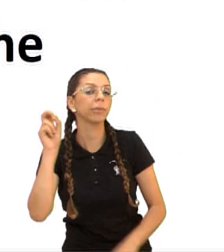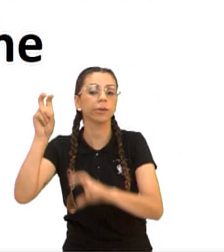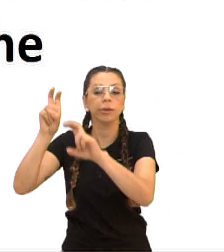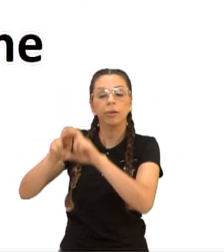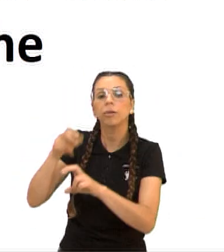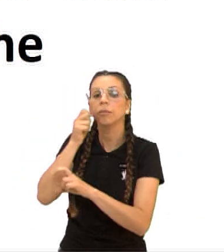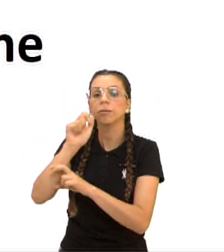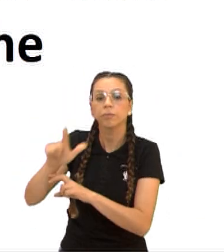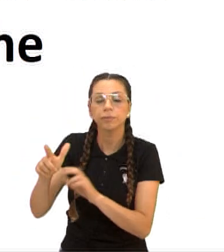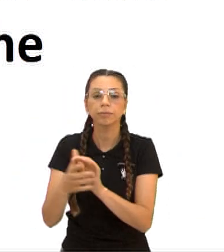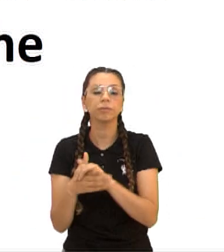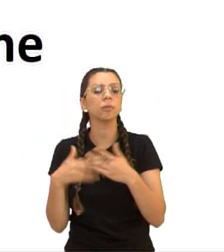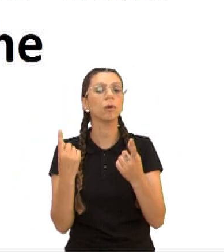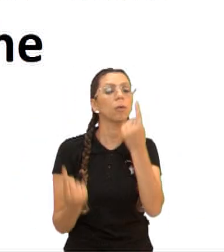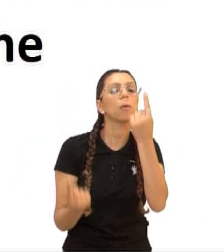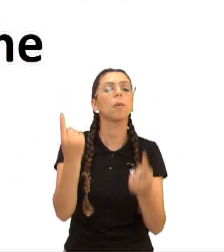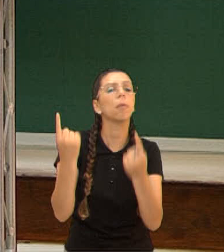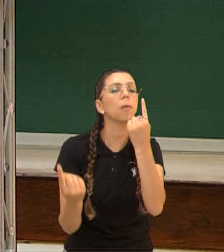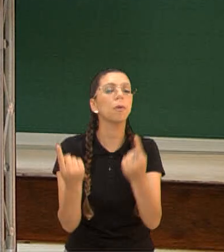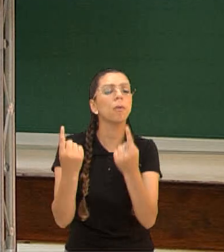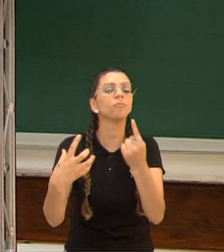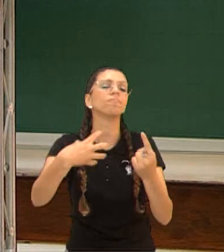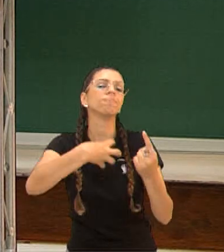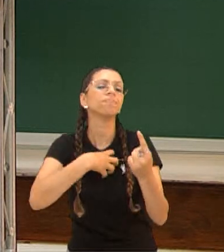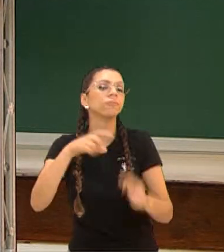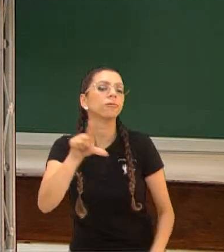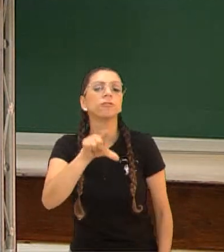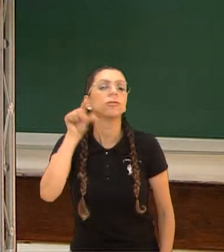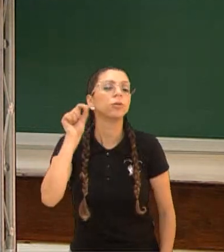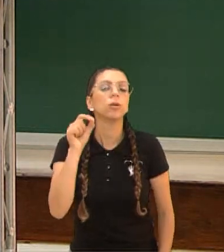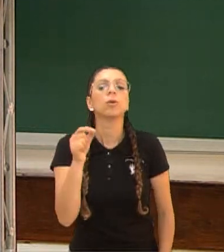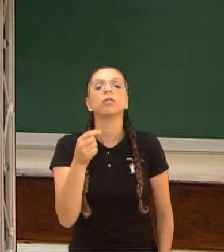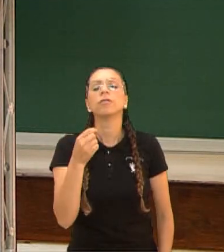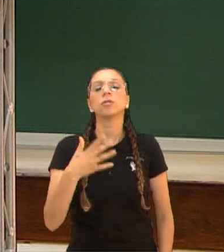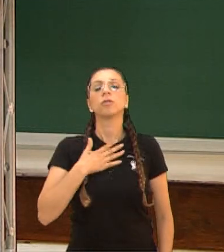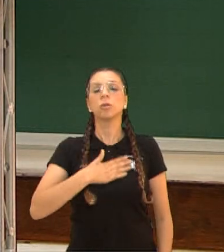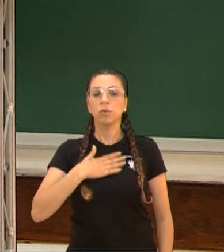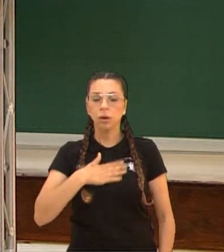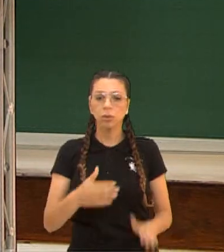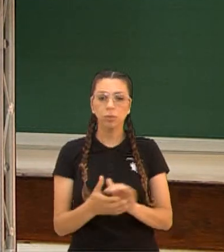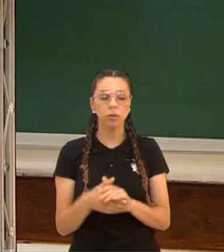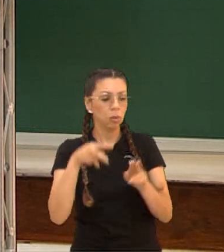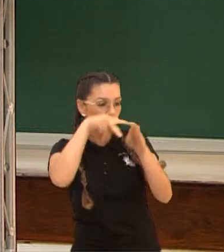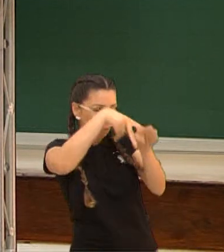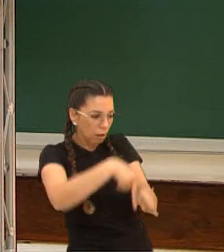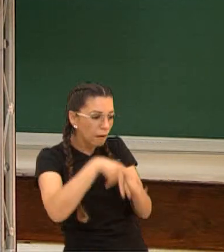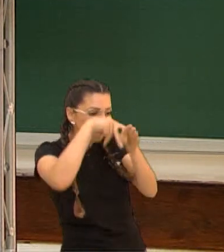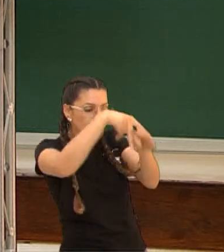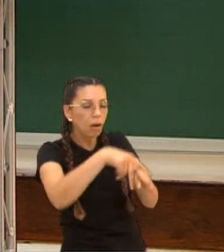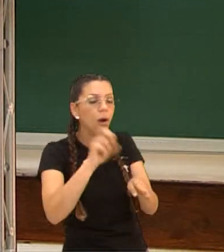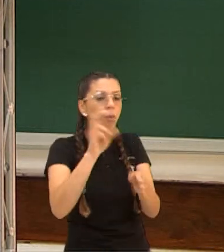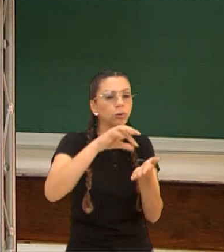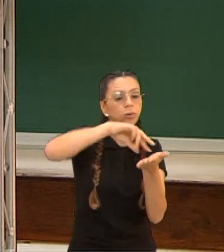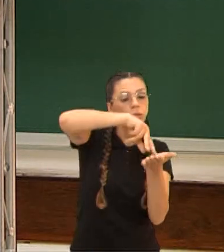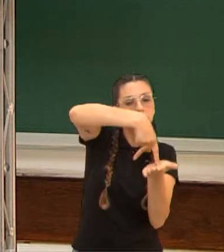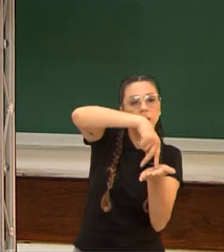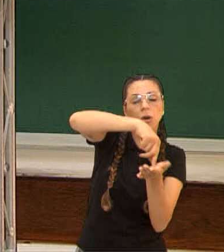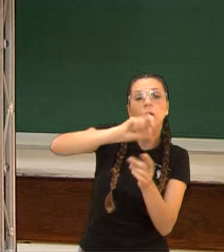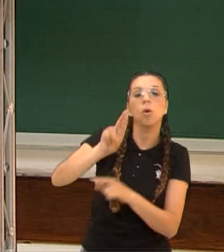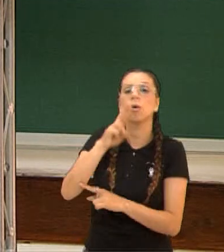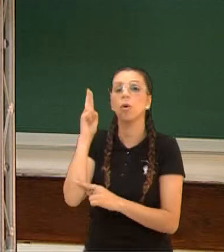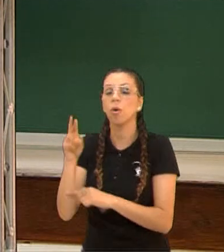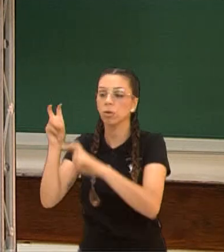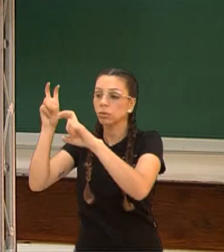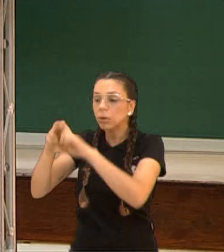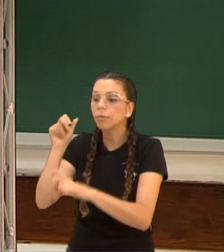da Berthe Morisot, tá, pessoal? Qual a sensação que a obra lhe causa? Lá dos cavalos, das bailarinas, ou da menina da